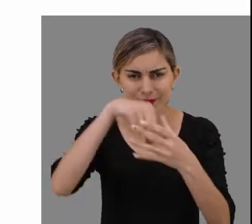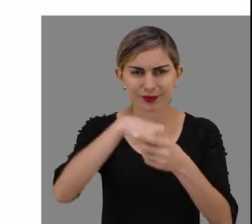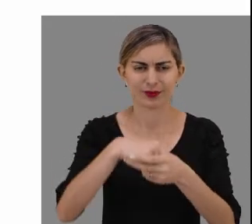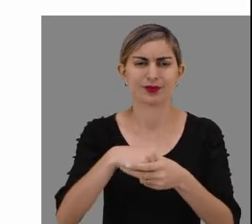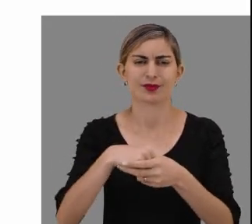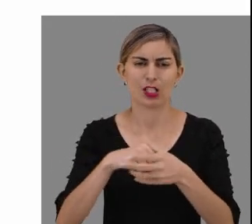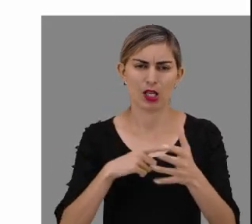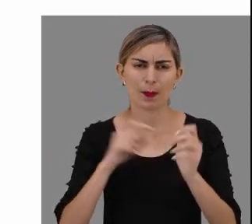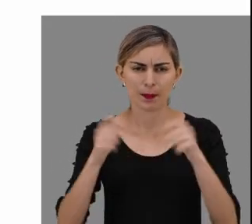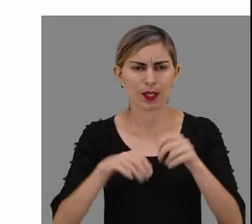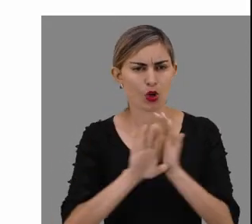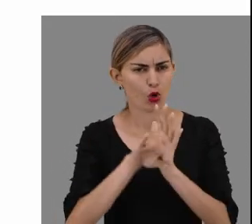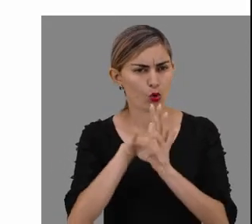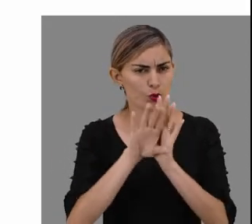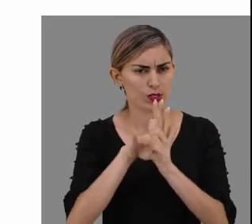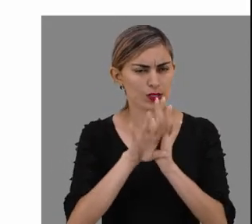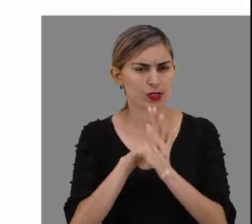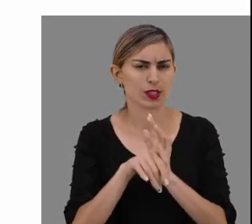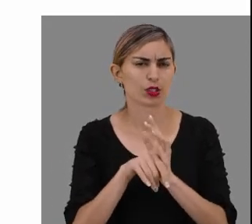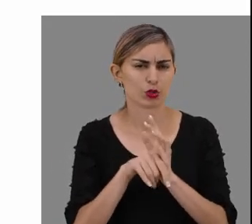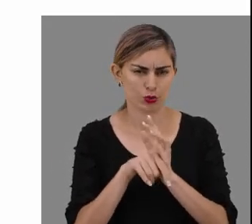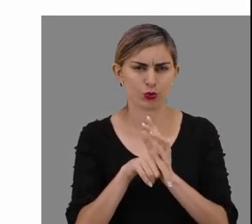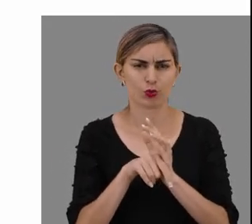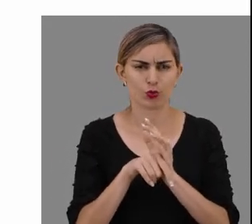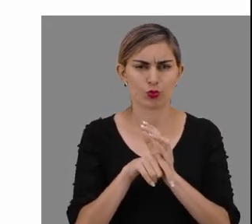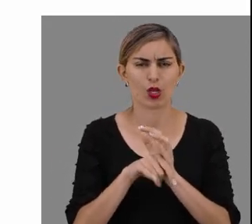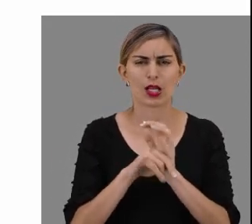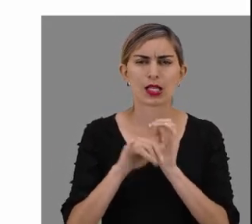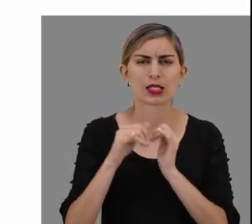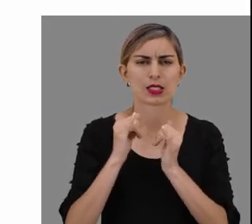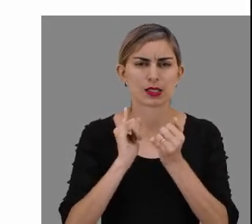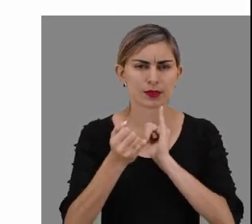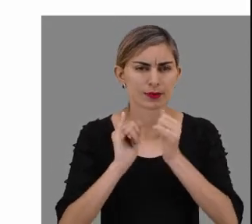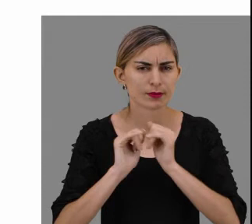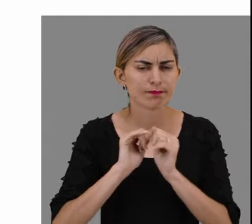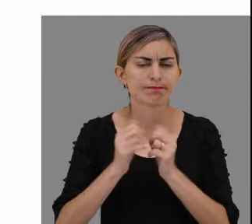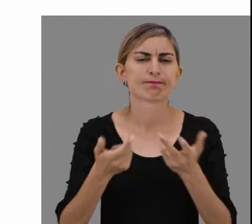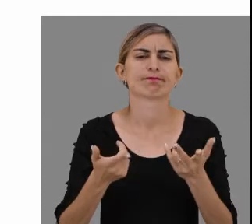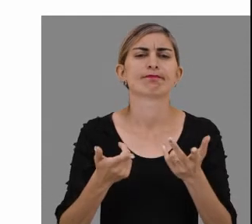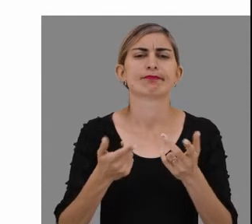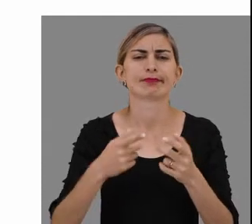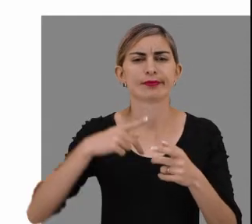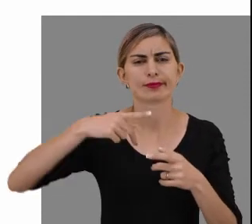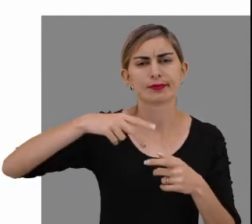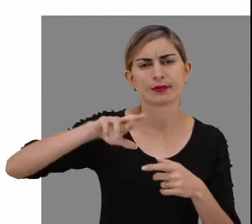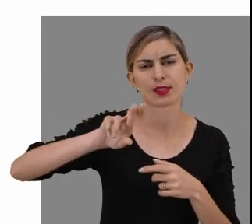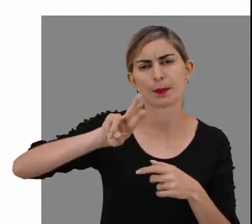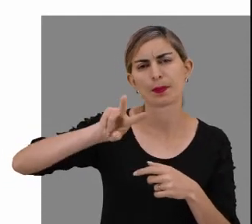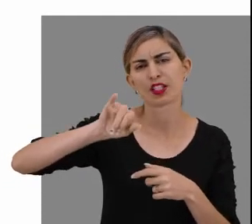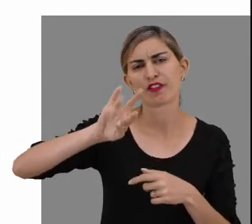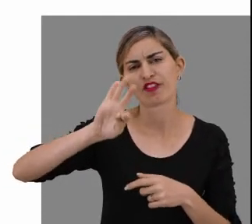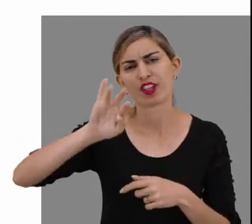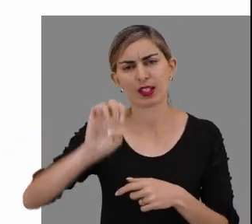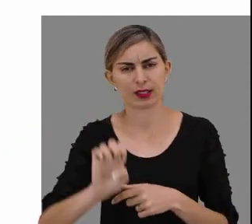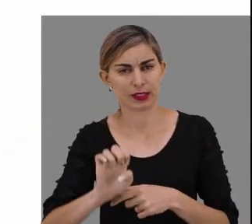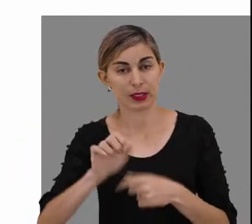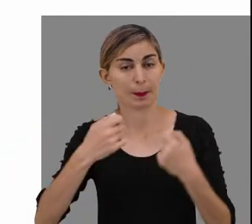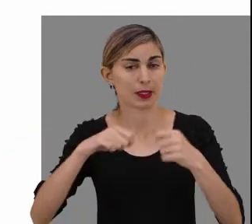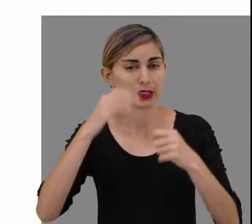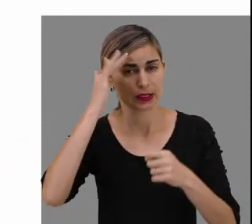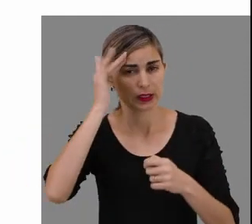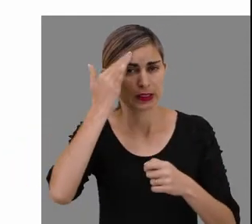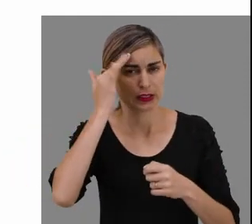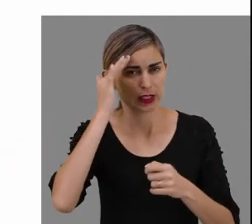É possível aplicar esse conceito através do modificador de acesso public, protect, private. Vamos